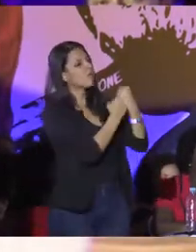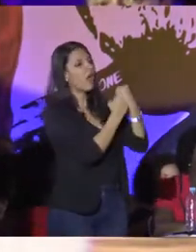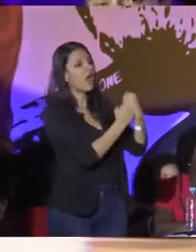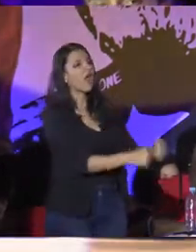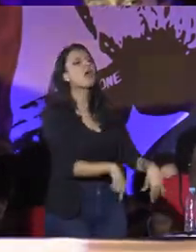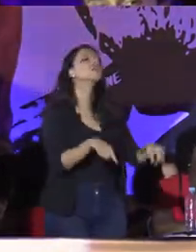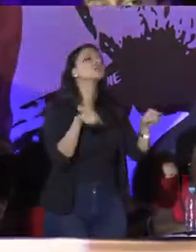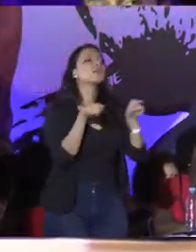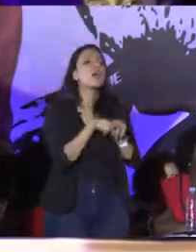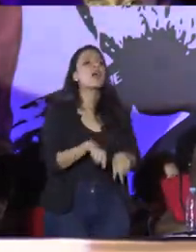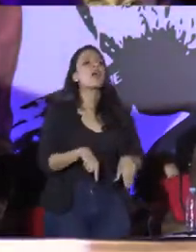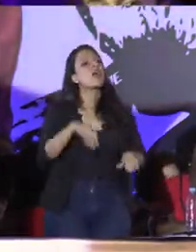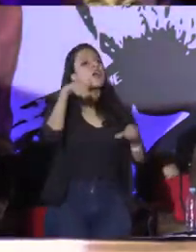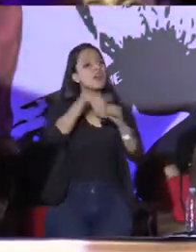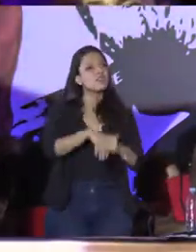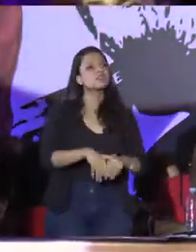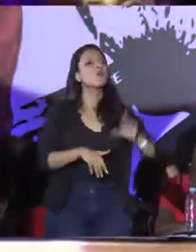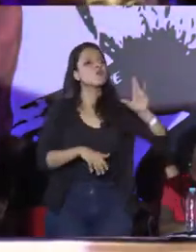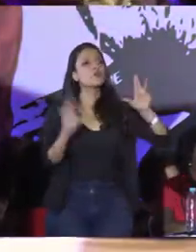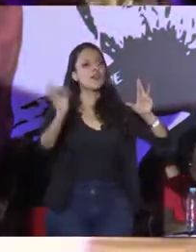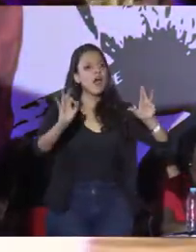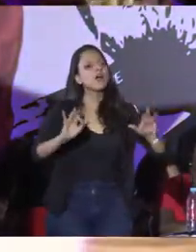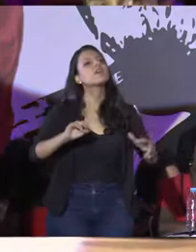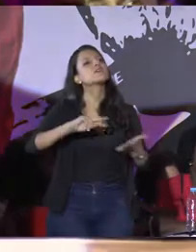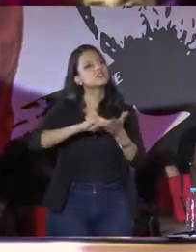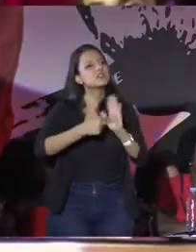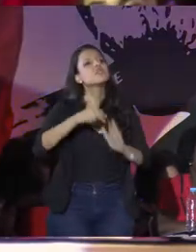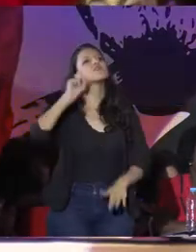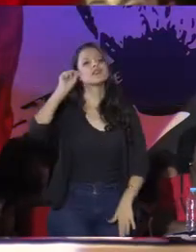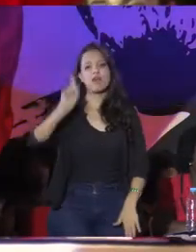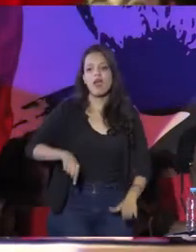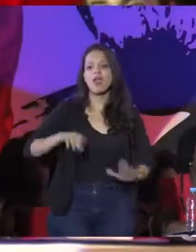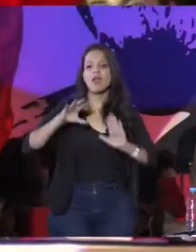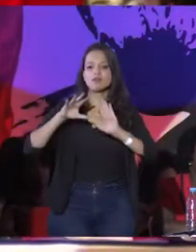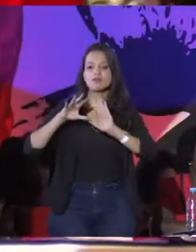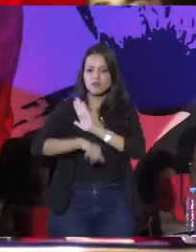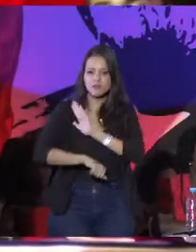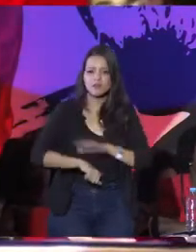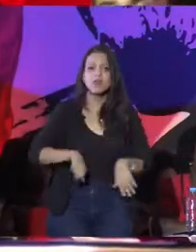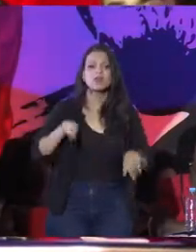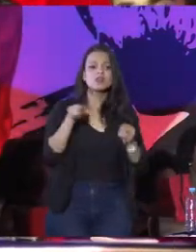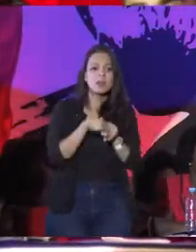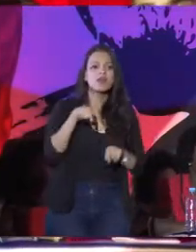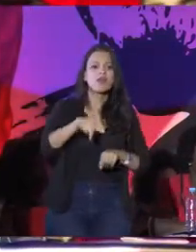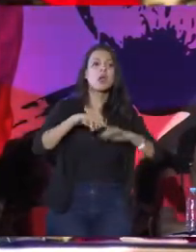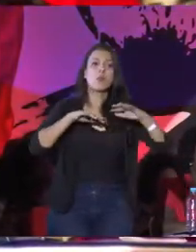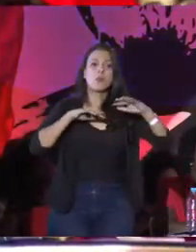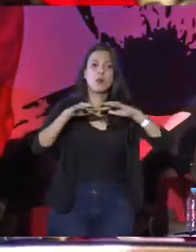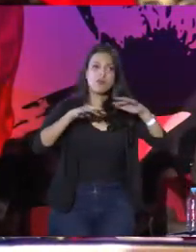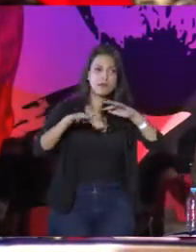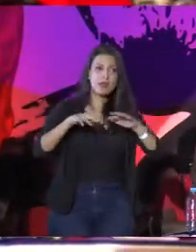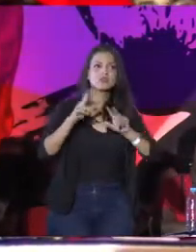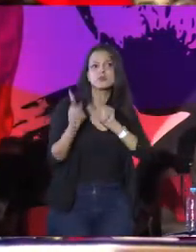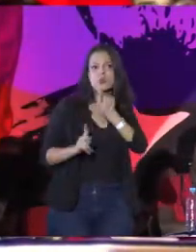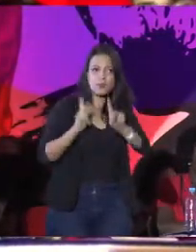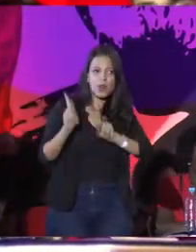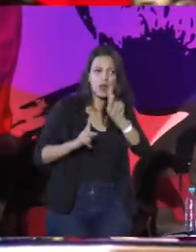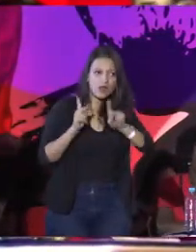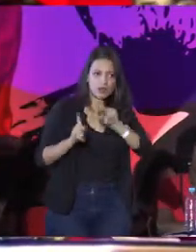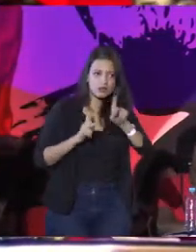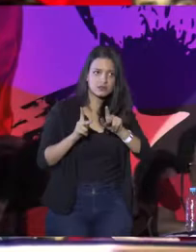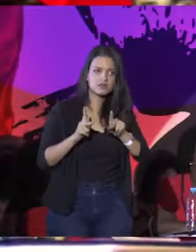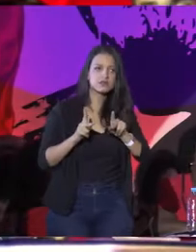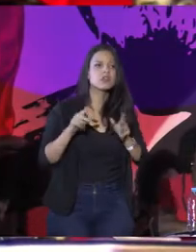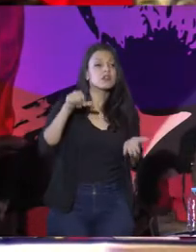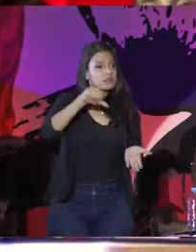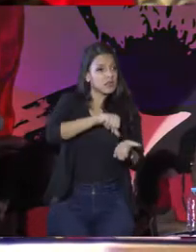a eleição sem Lula é fraude. A Central de Movimentos Populares já tem uma resolução, não só